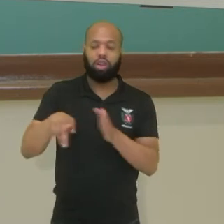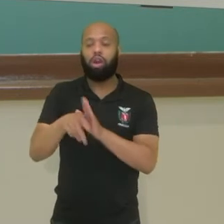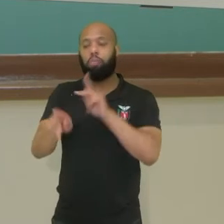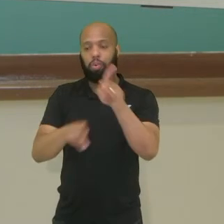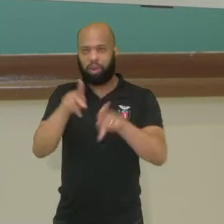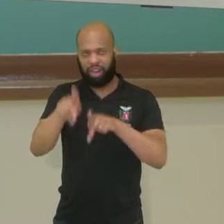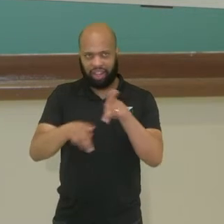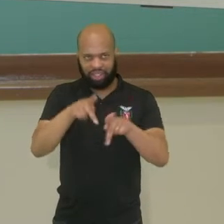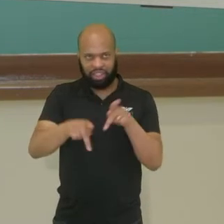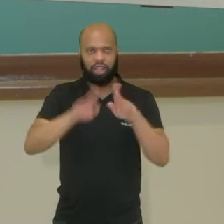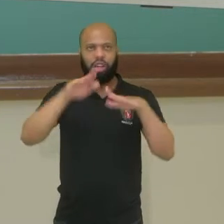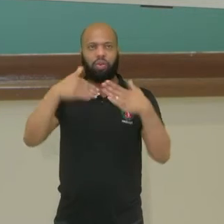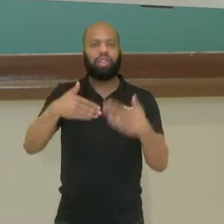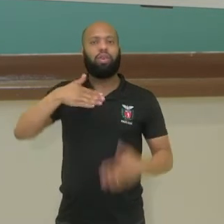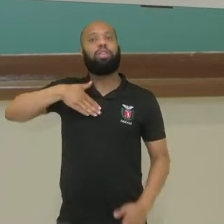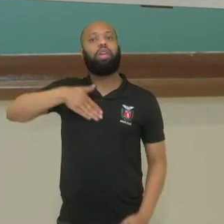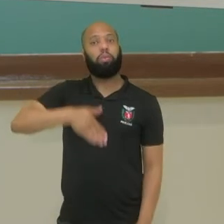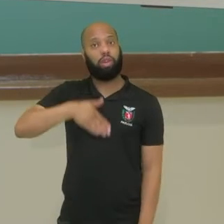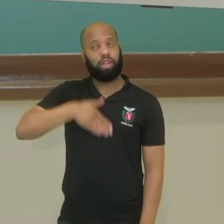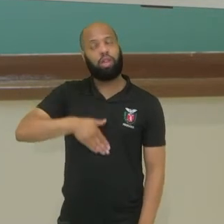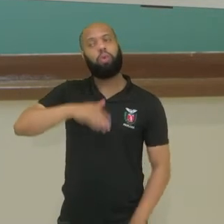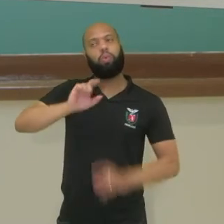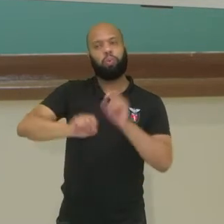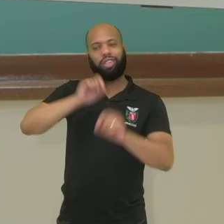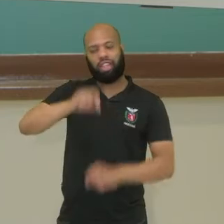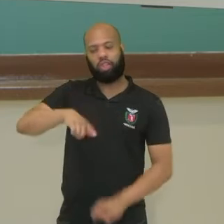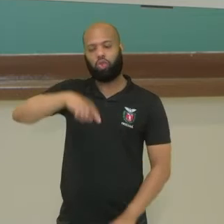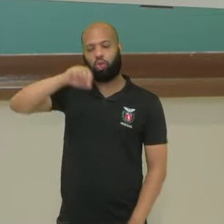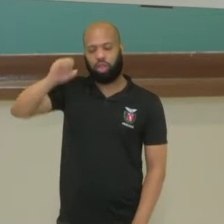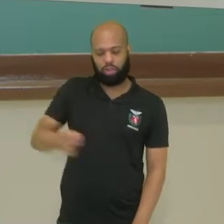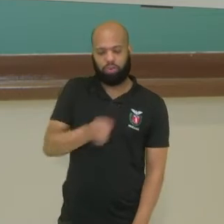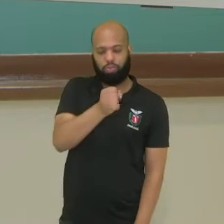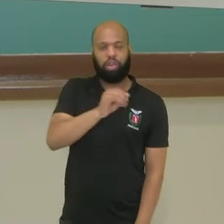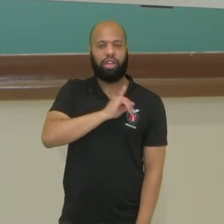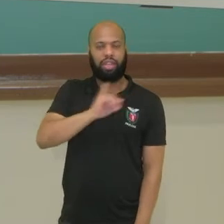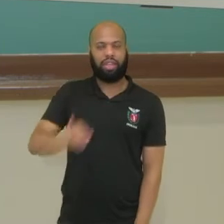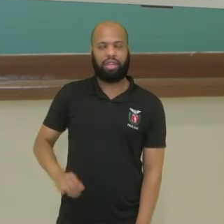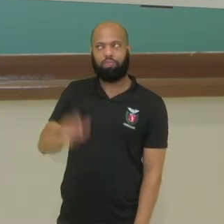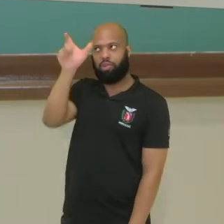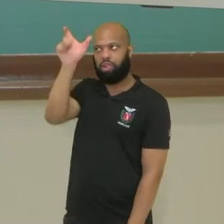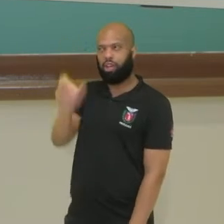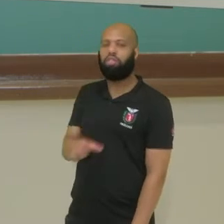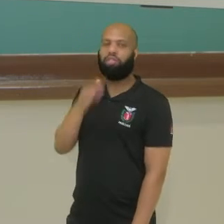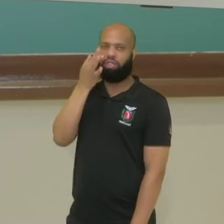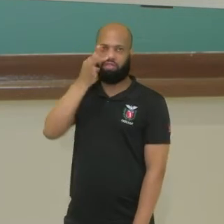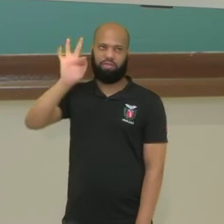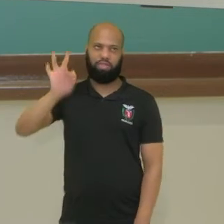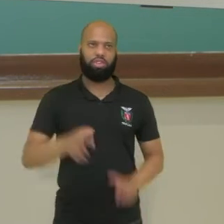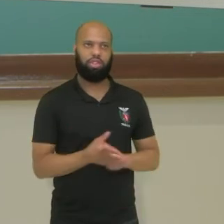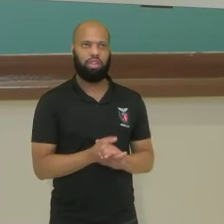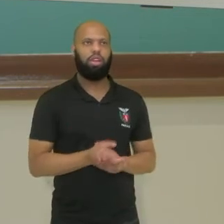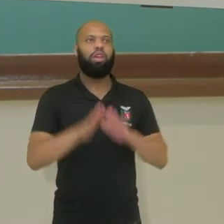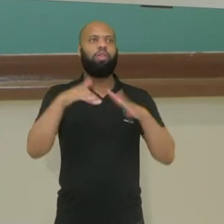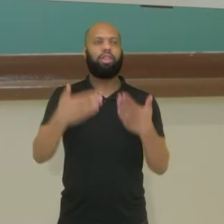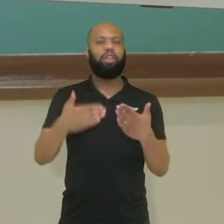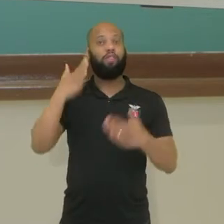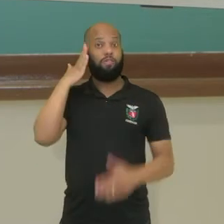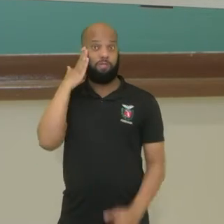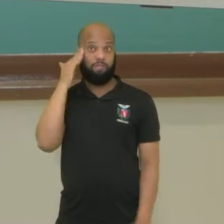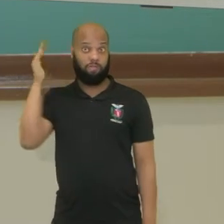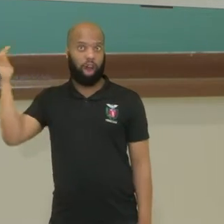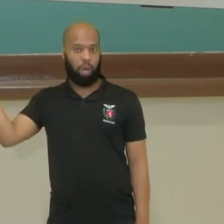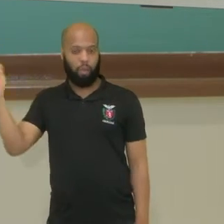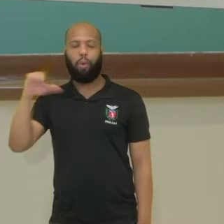popular, Napoleão Bonaparte então vai se tornar imperador da França, né? Então trago aqui, ó, com a sua popularidade